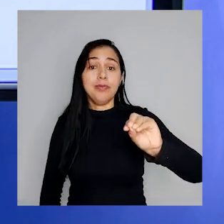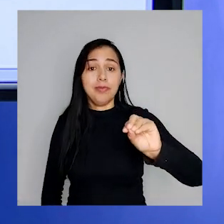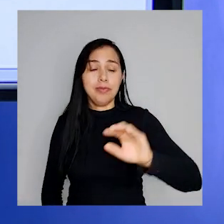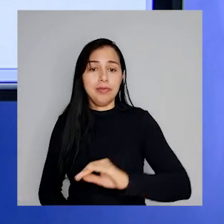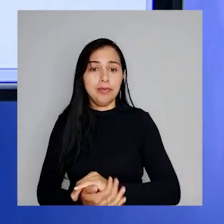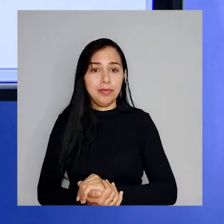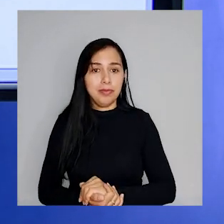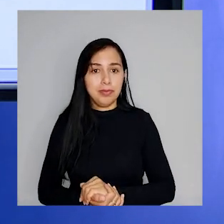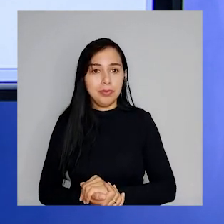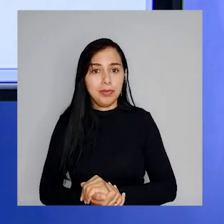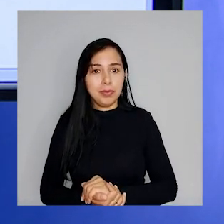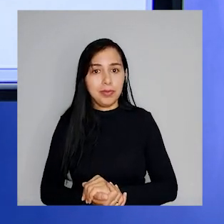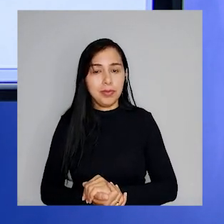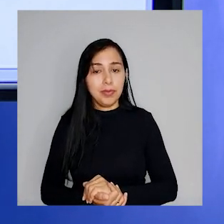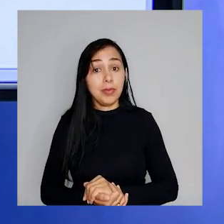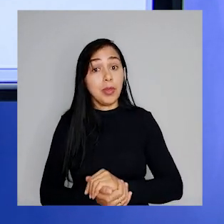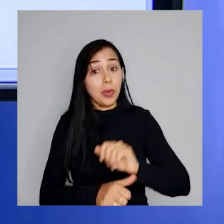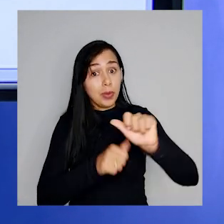membro.